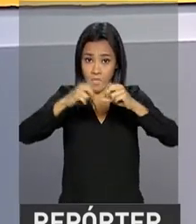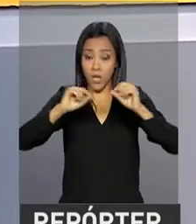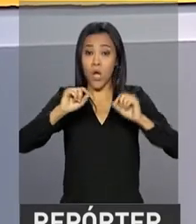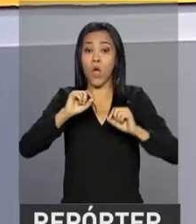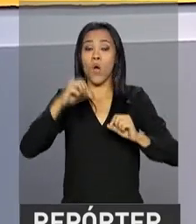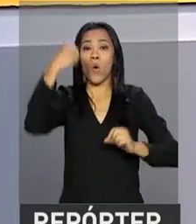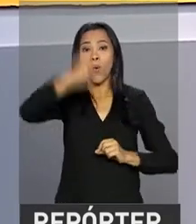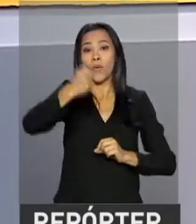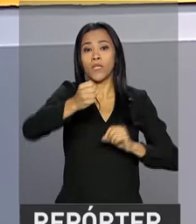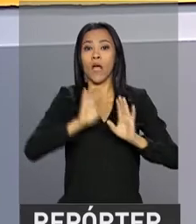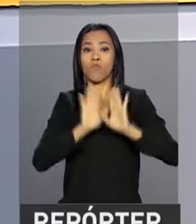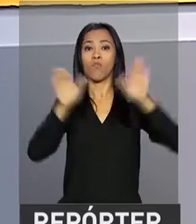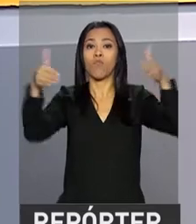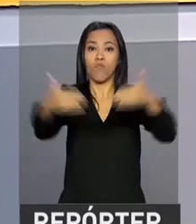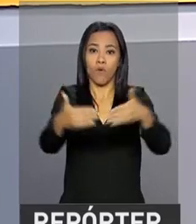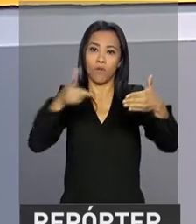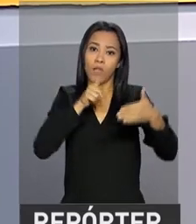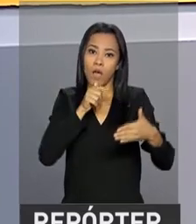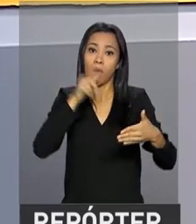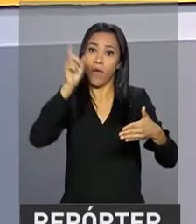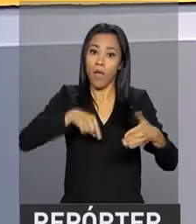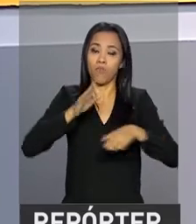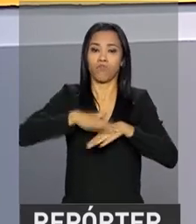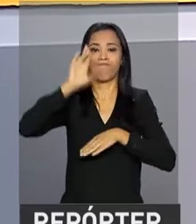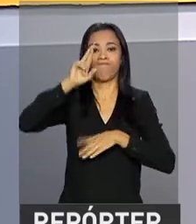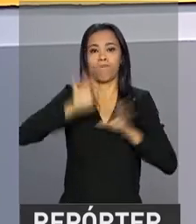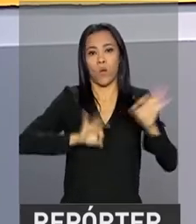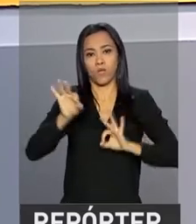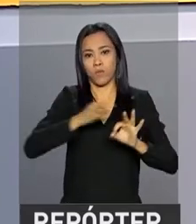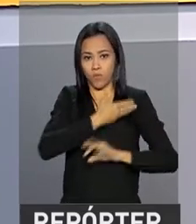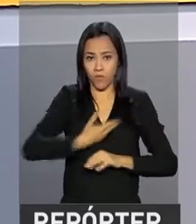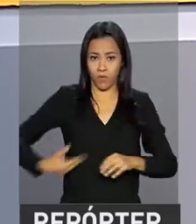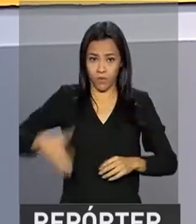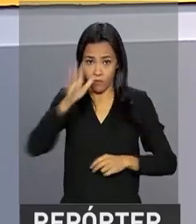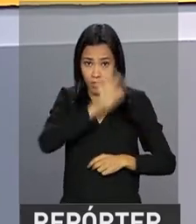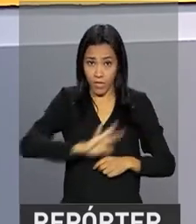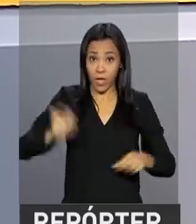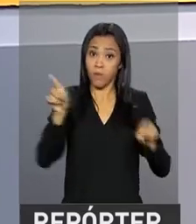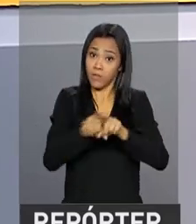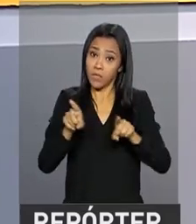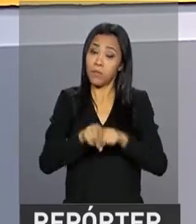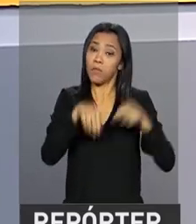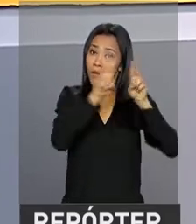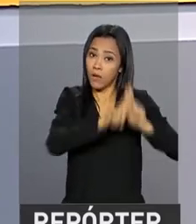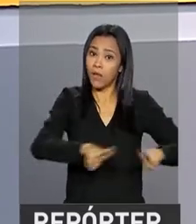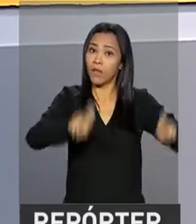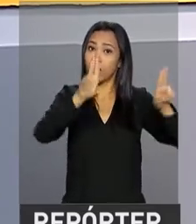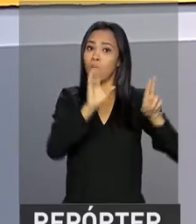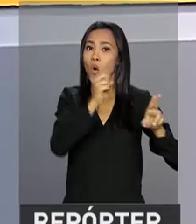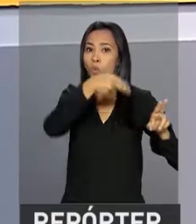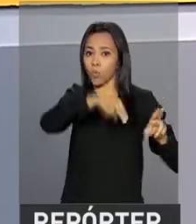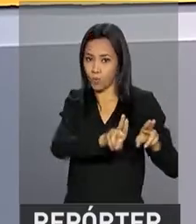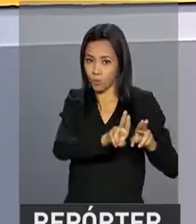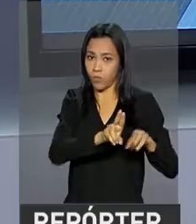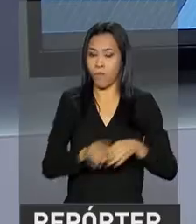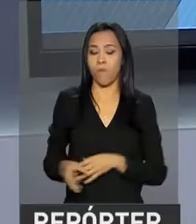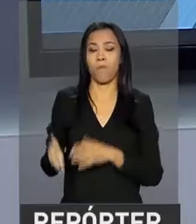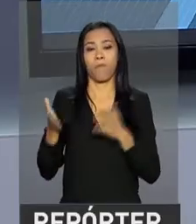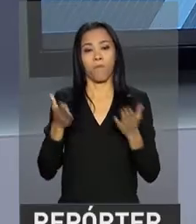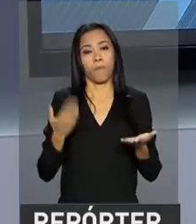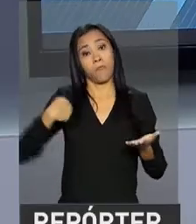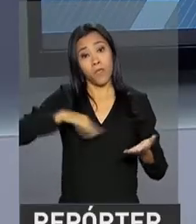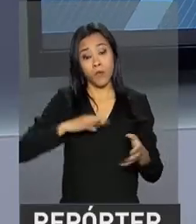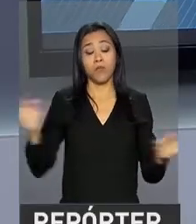Fórum Mundial da Água, organizado pelo governo federal em parceria com o Programa das Nações Unidas para o Desenvolvimento. E